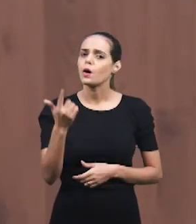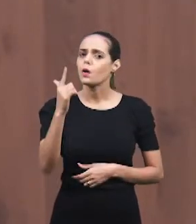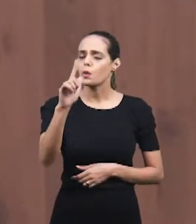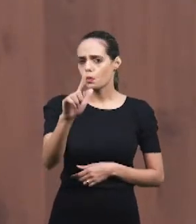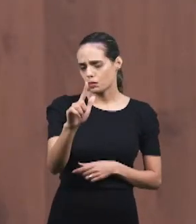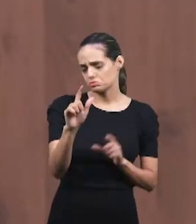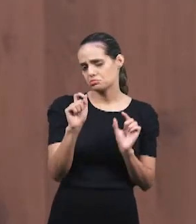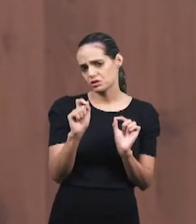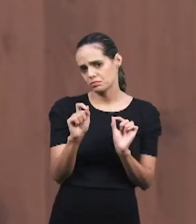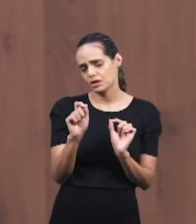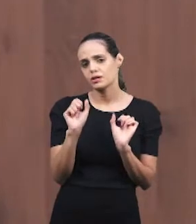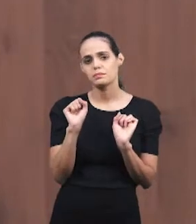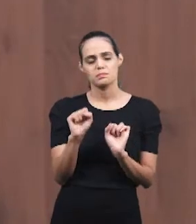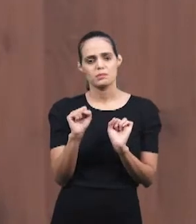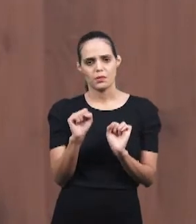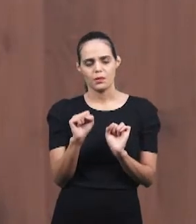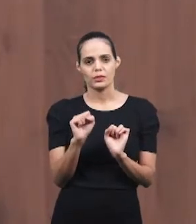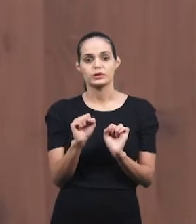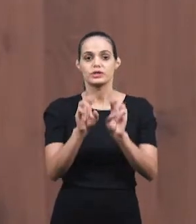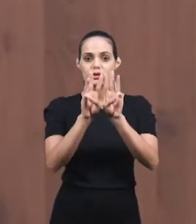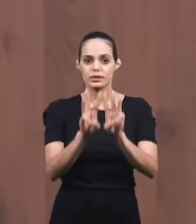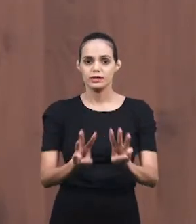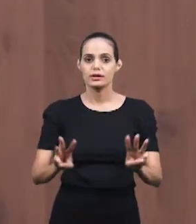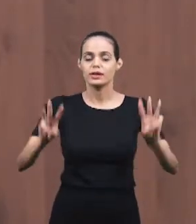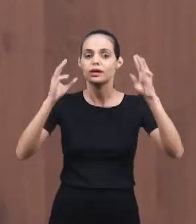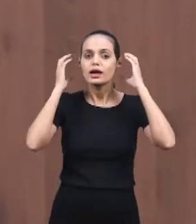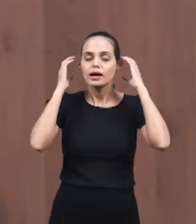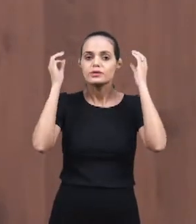você fazer o contato com o site da Rádio Manaim,